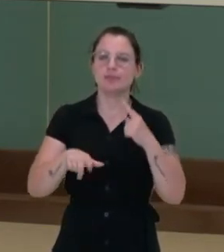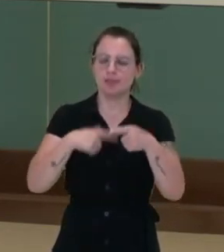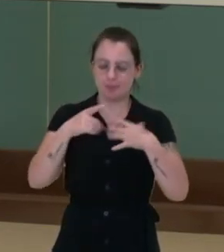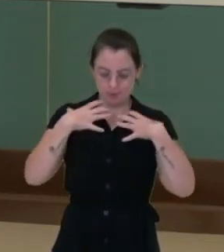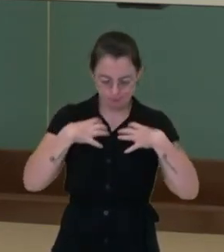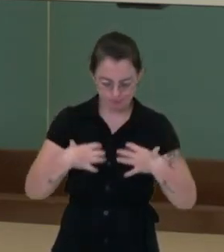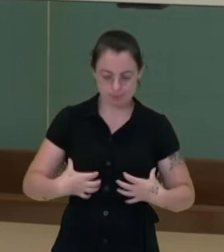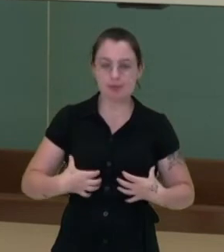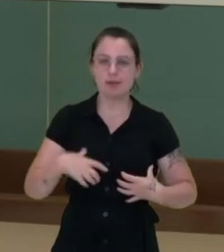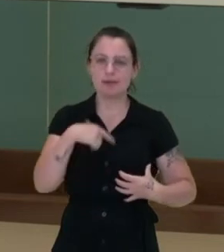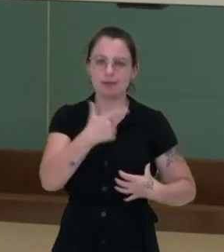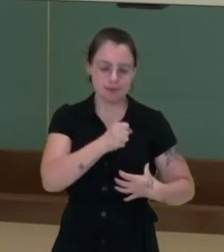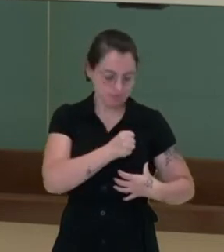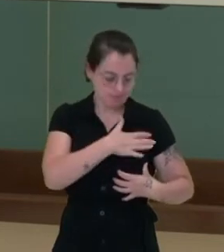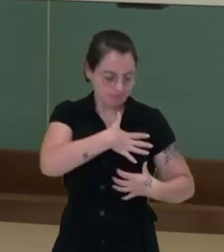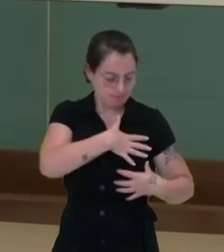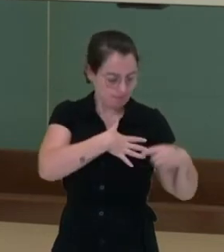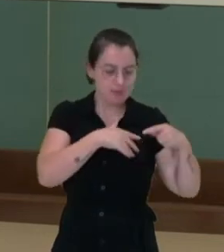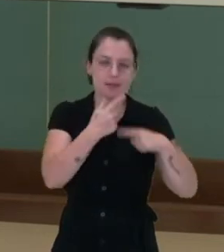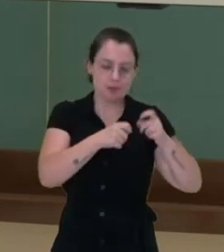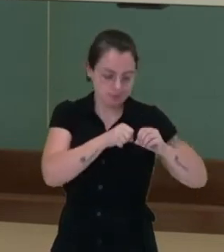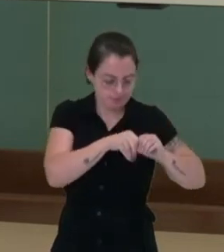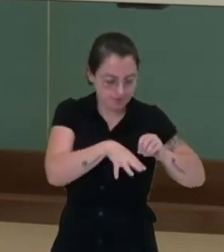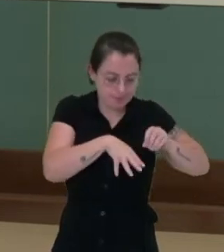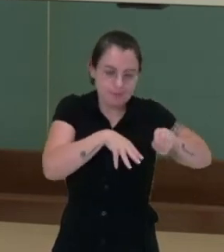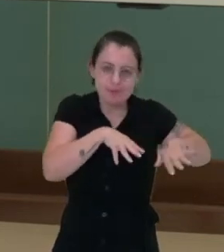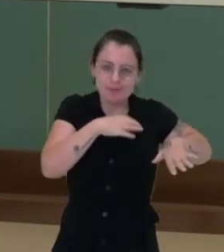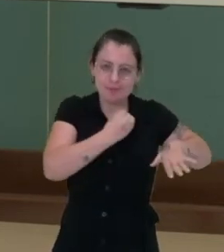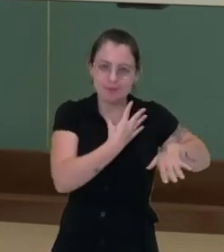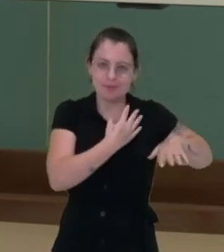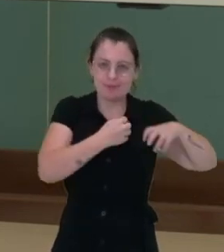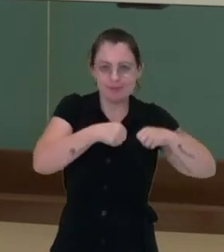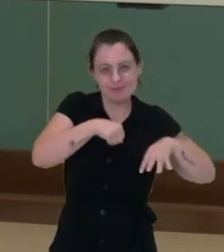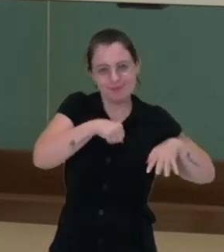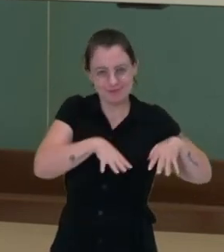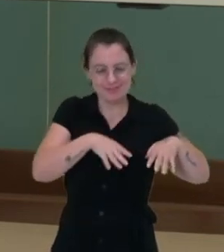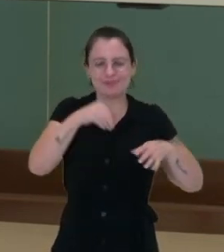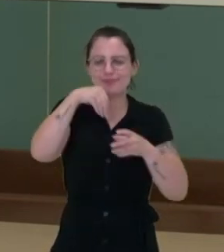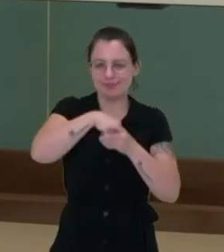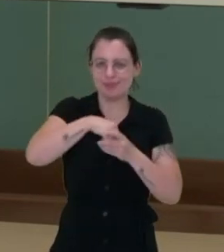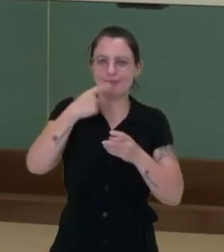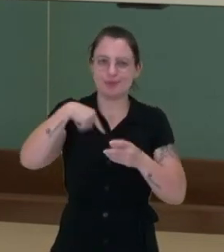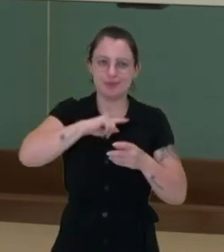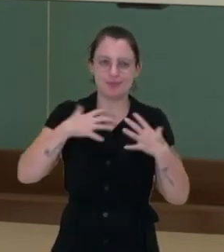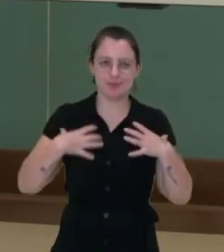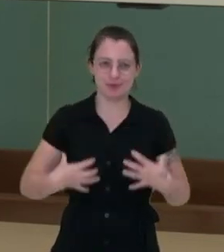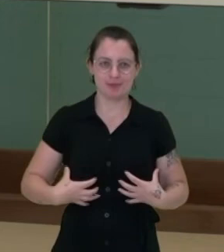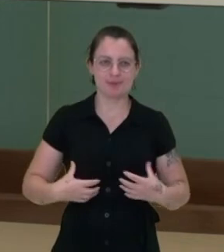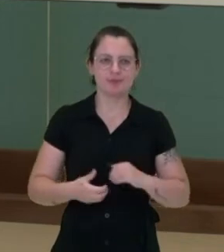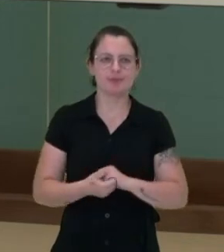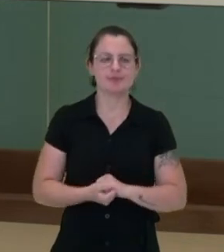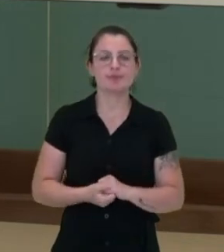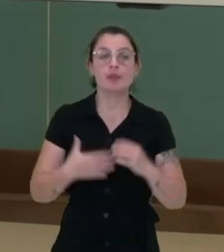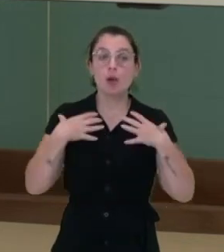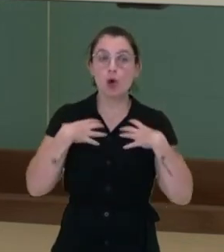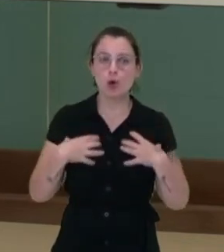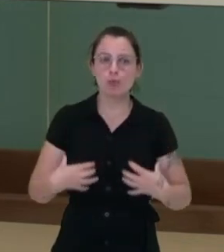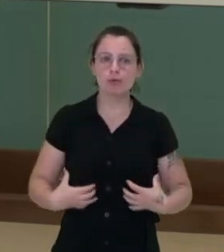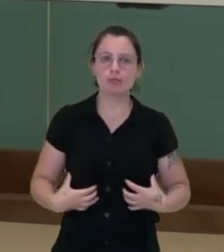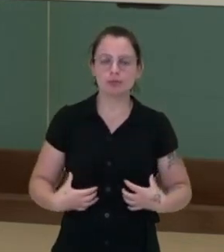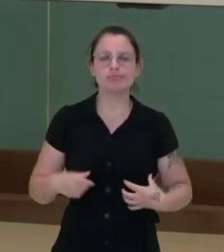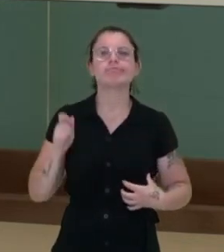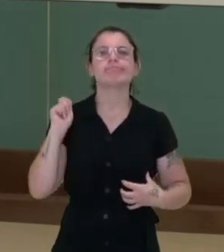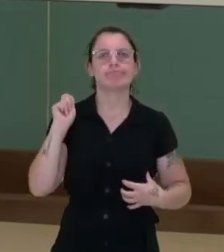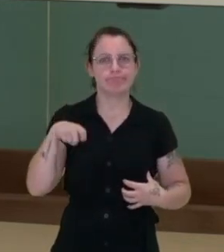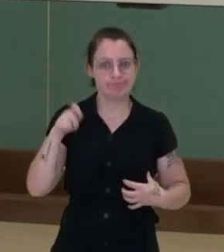e posteriormente alvéolos pulmonares no interior dos nossos dois pulmões. Os pulmões podem ser atacados, então,